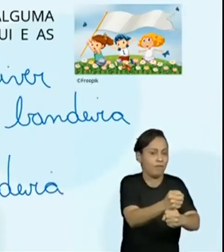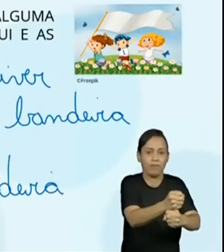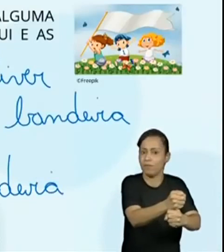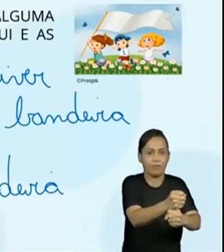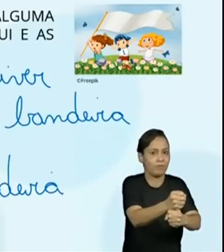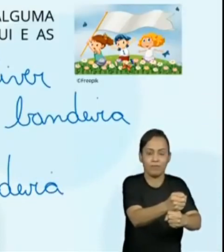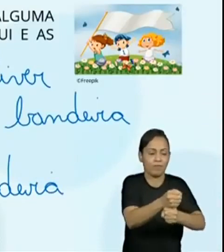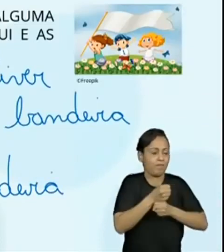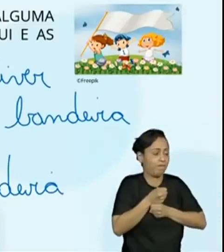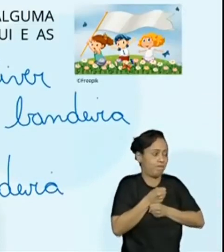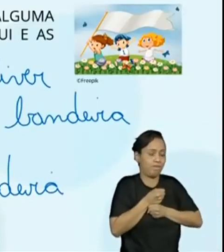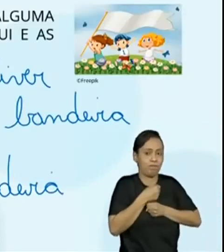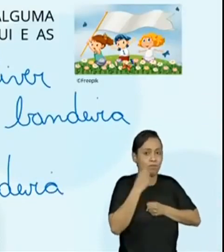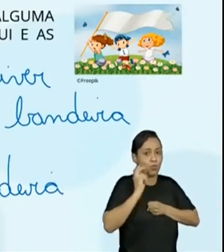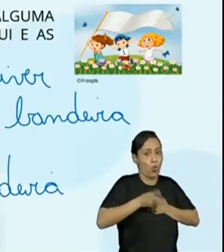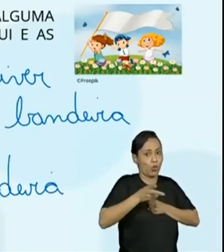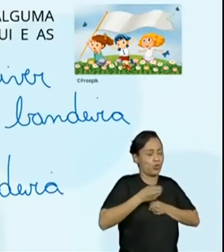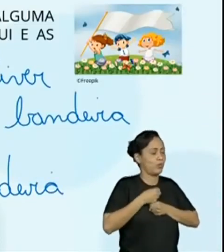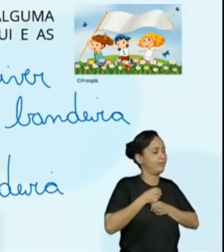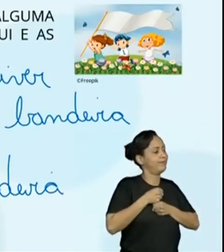para o colega? É.